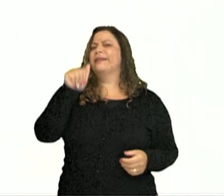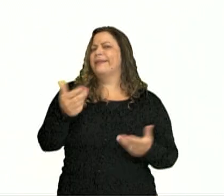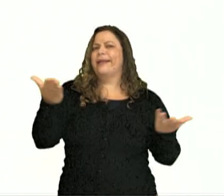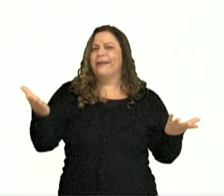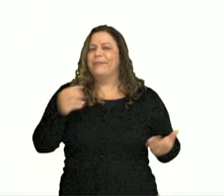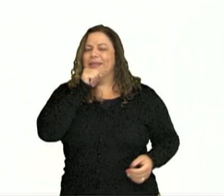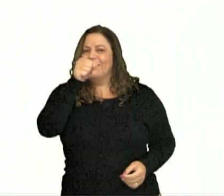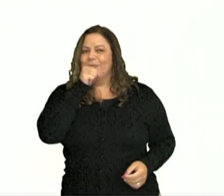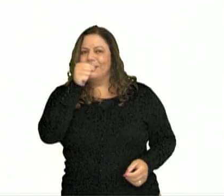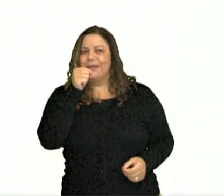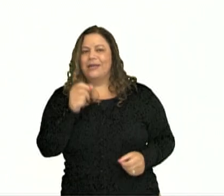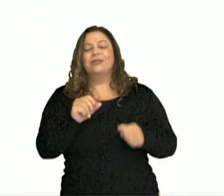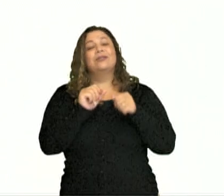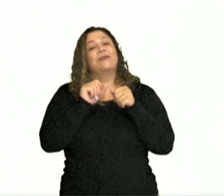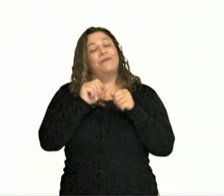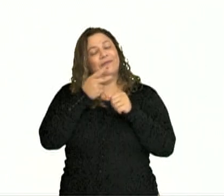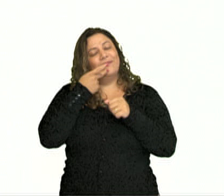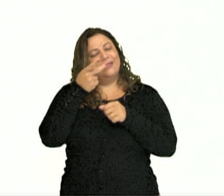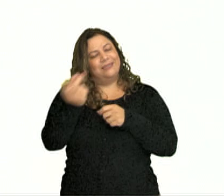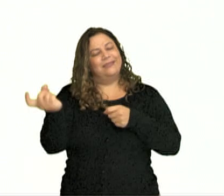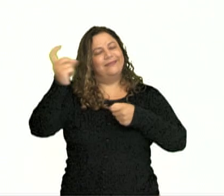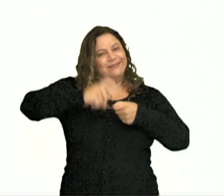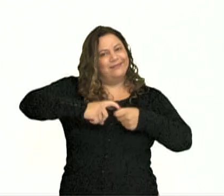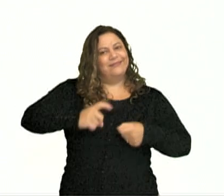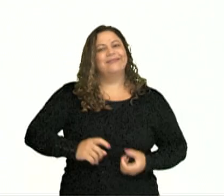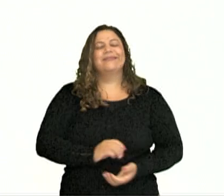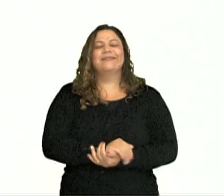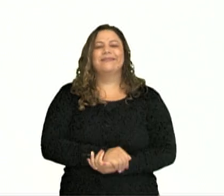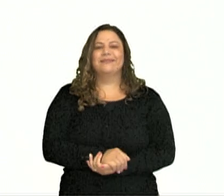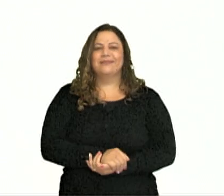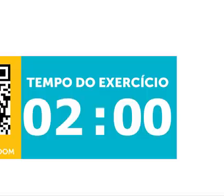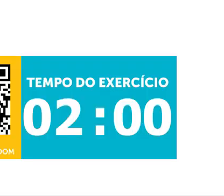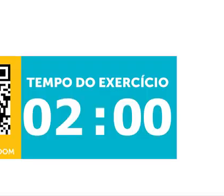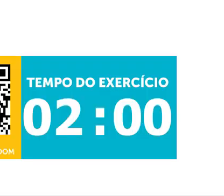volto daqui a pouco conferir contigo, combinado?